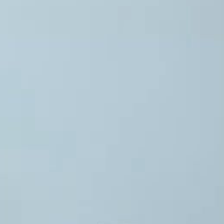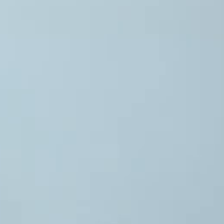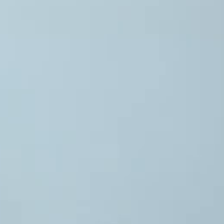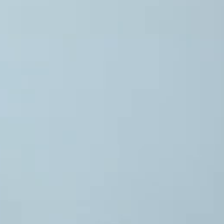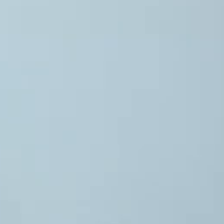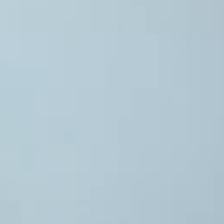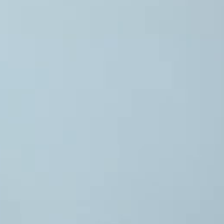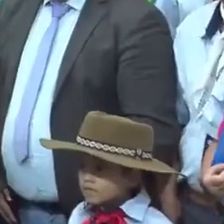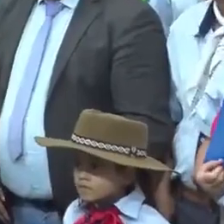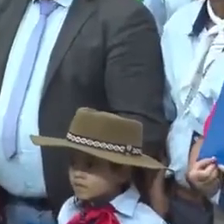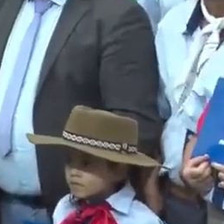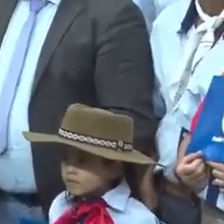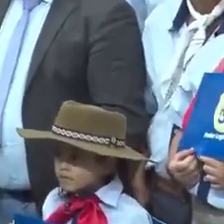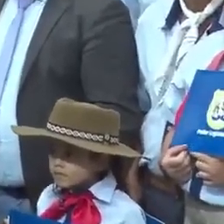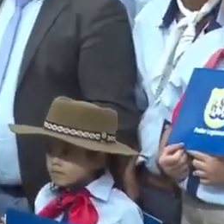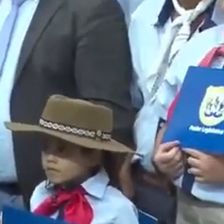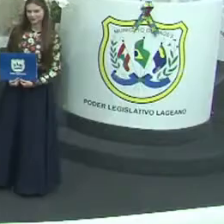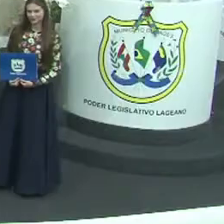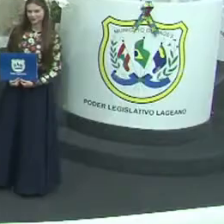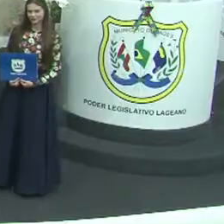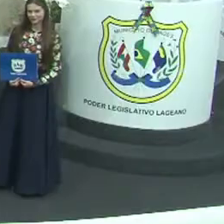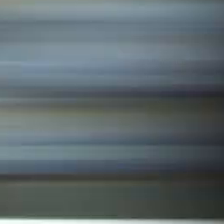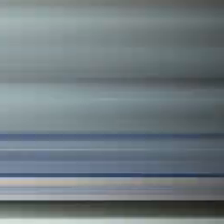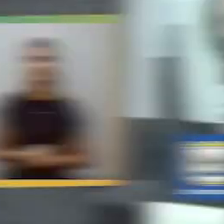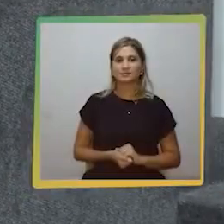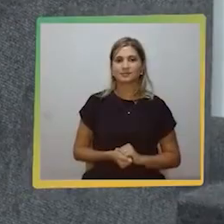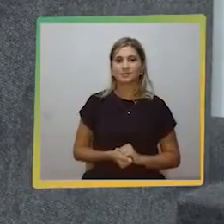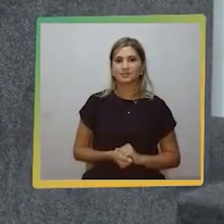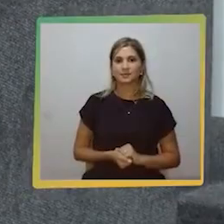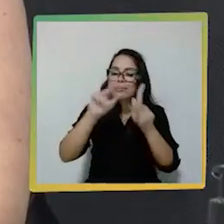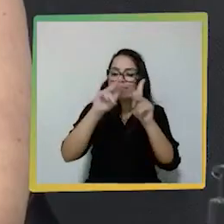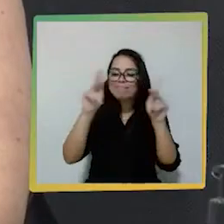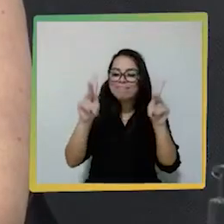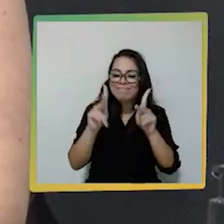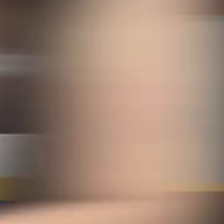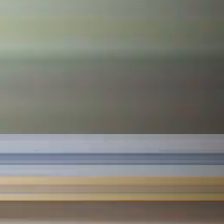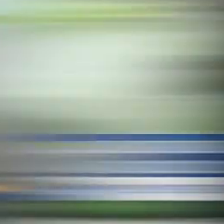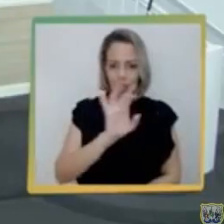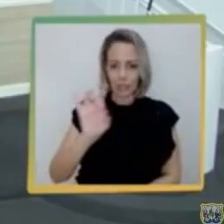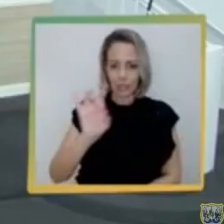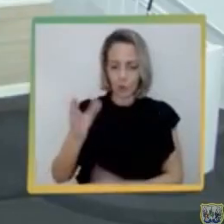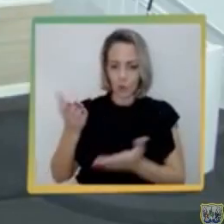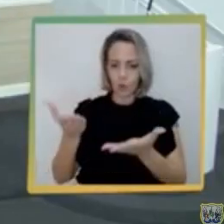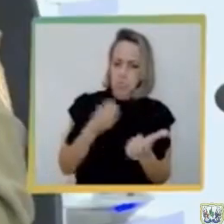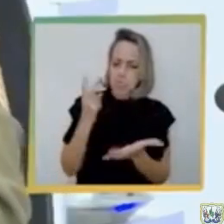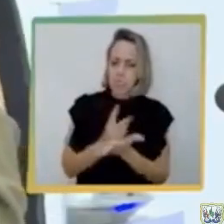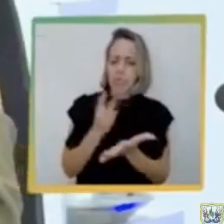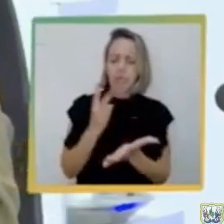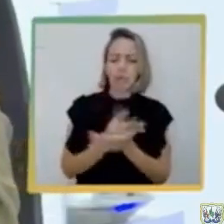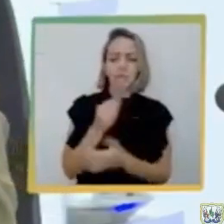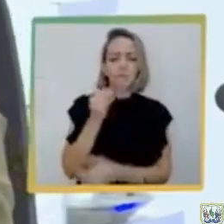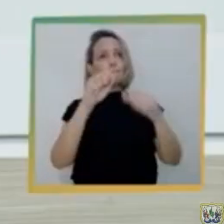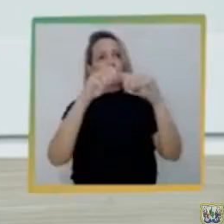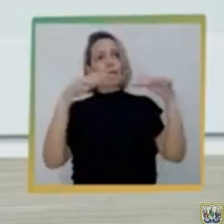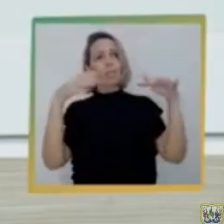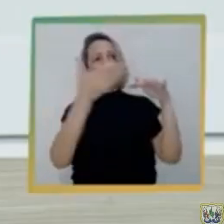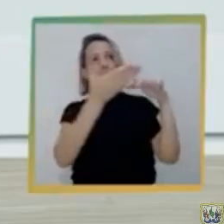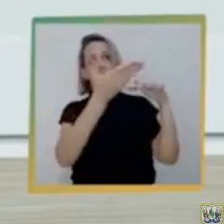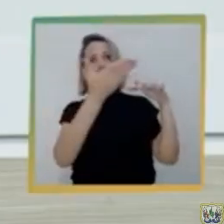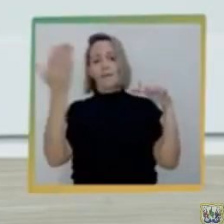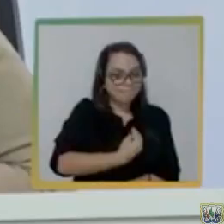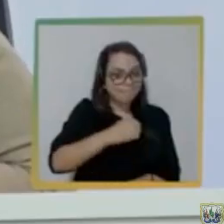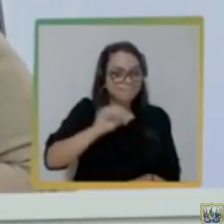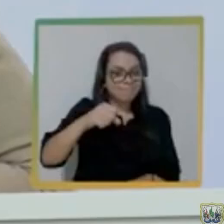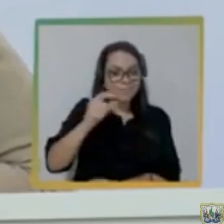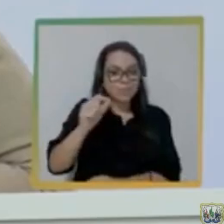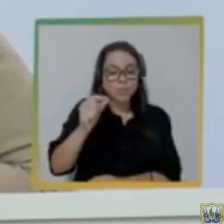entidades de renome como o Movimento Tradicionalista Gaúcho, Rotary Club e o Proerd foram reverenciadas pela